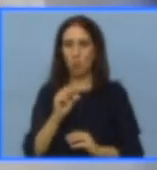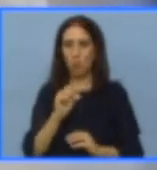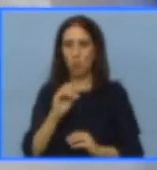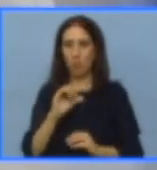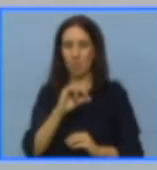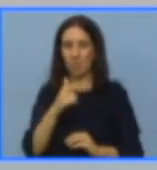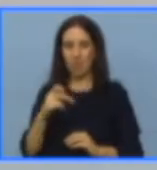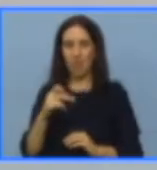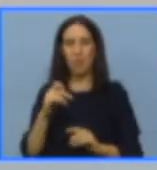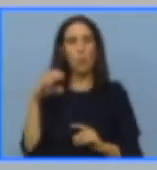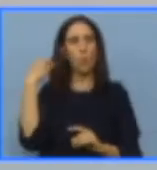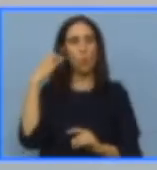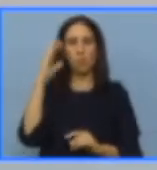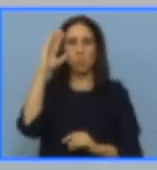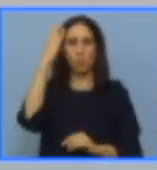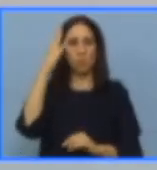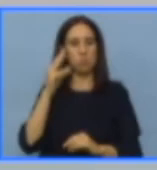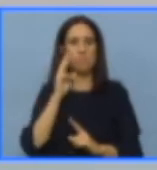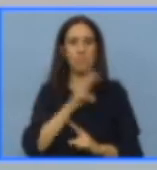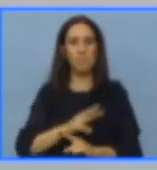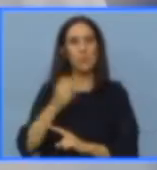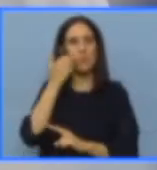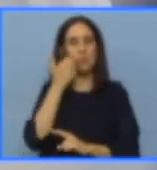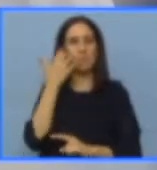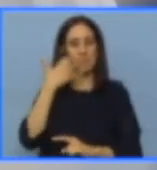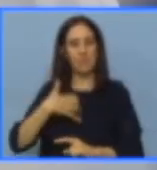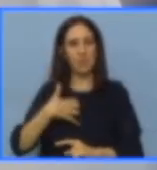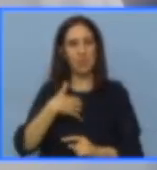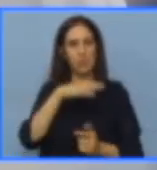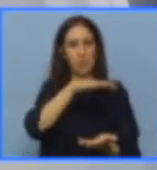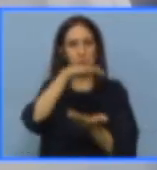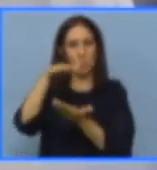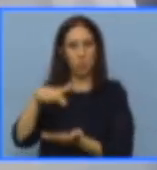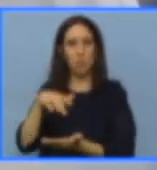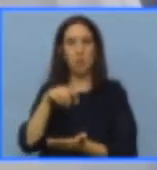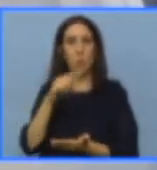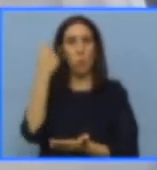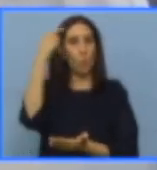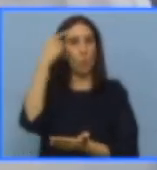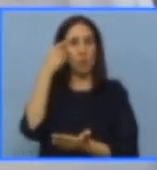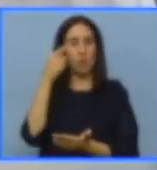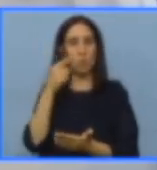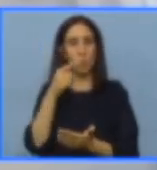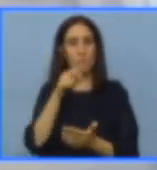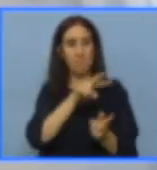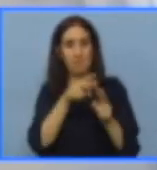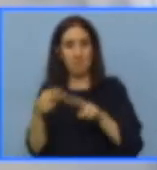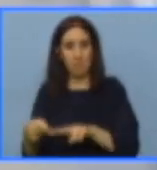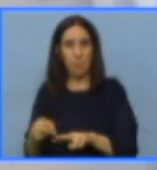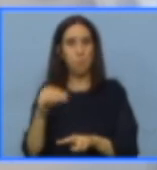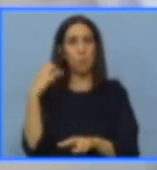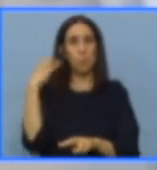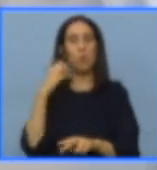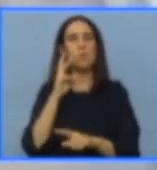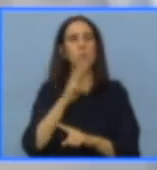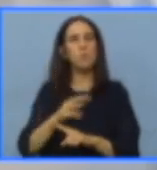Colômbia, que o museu tem o privilégio de acolher na única saída que a obra fará da Colômbia. Esteve no Museu do Prado, agora